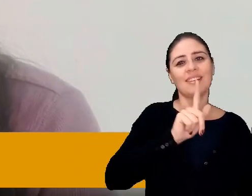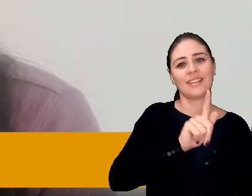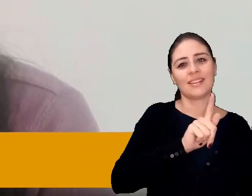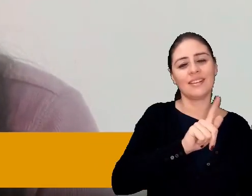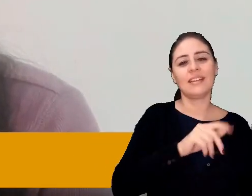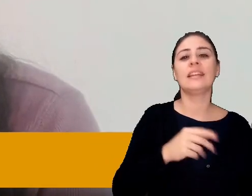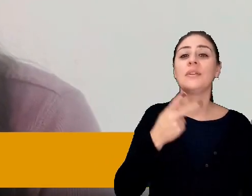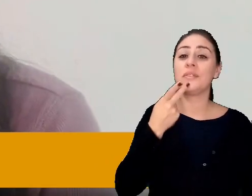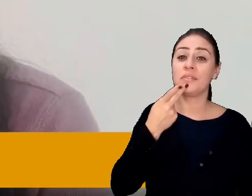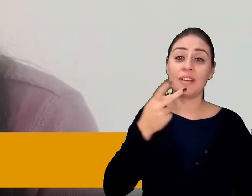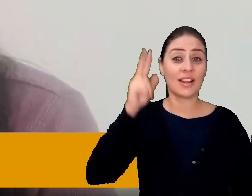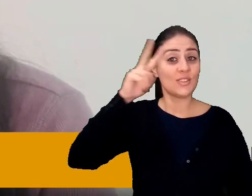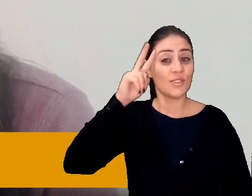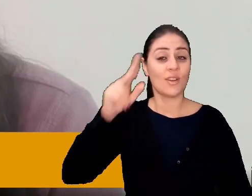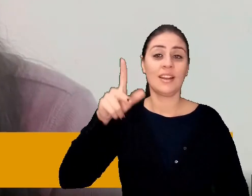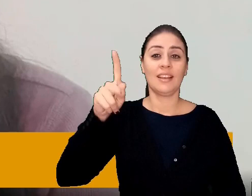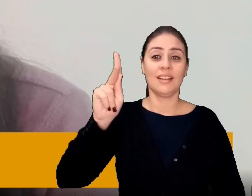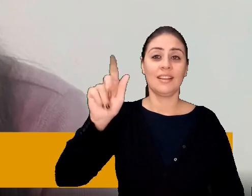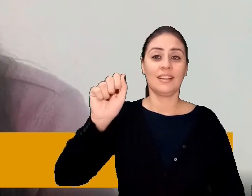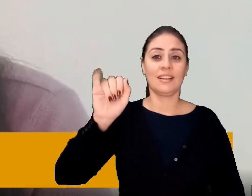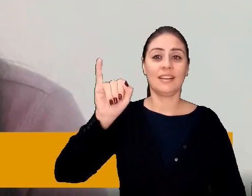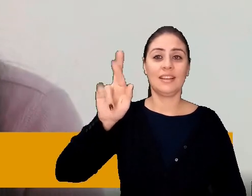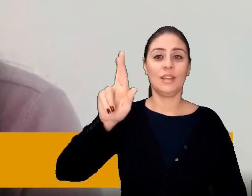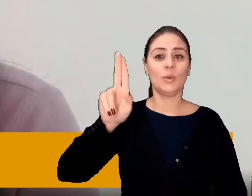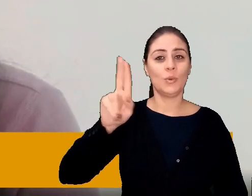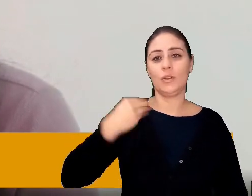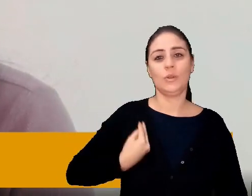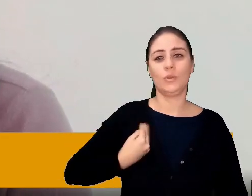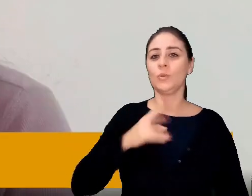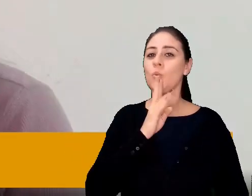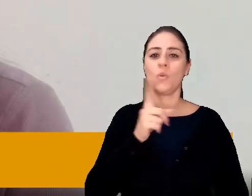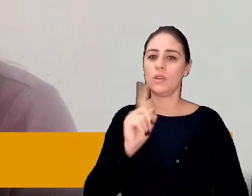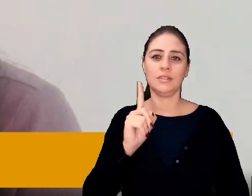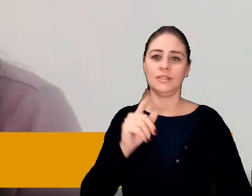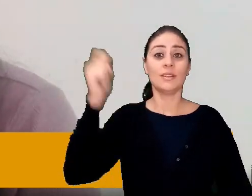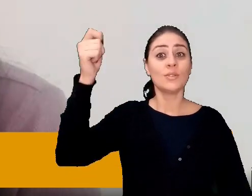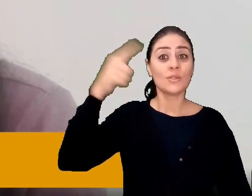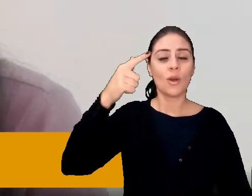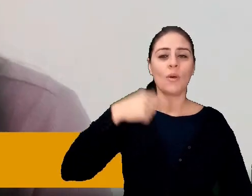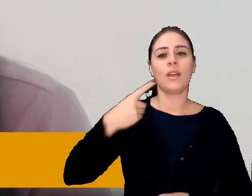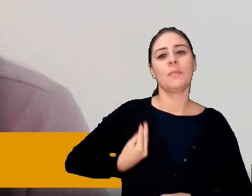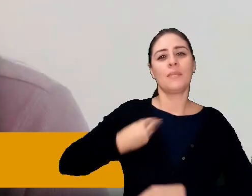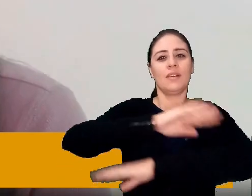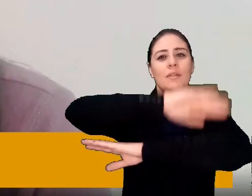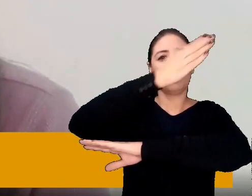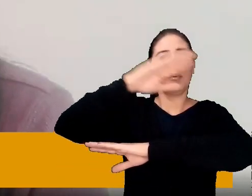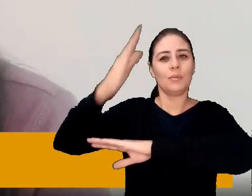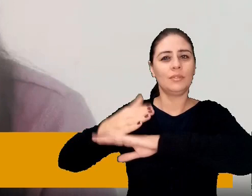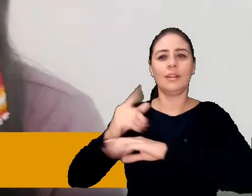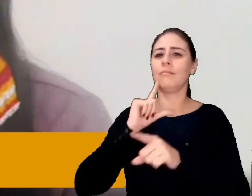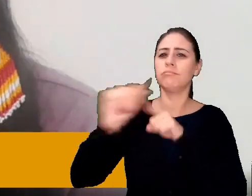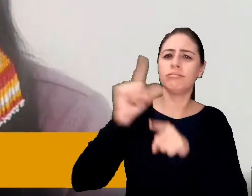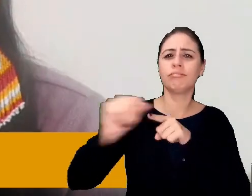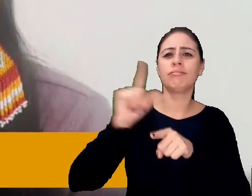Cairu, ele não conhecia o sol, ele morava dentro da montanha. Então ele saiu à noite, e daí a luz do luar